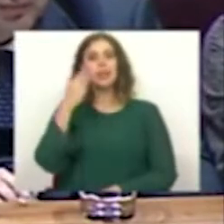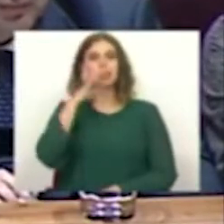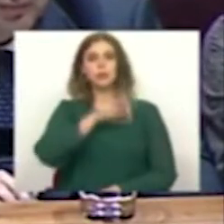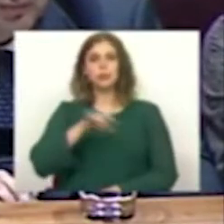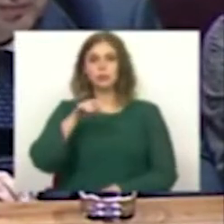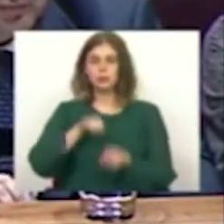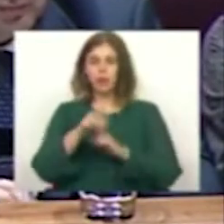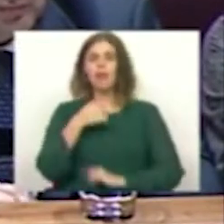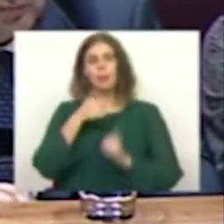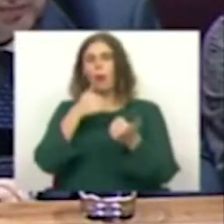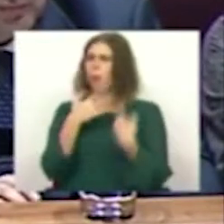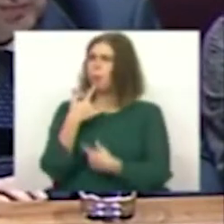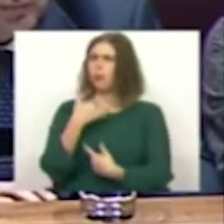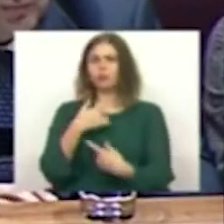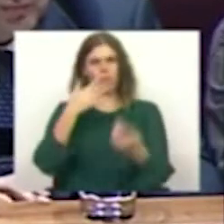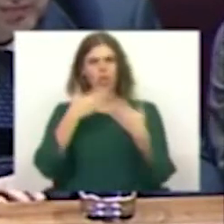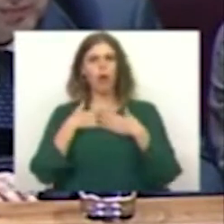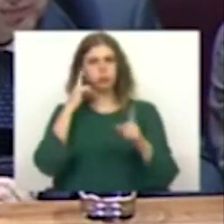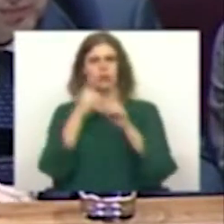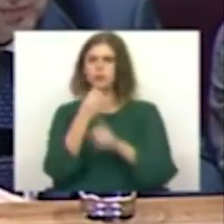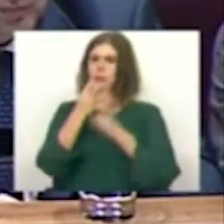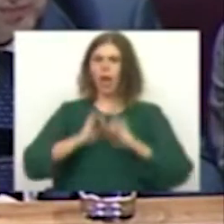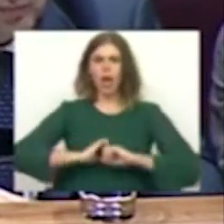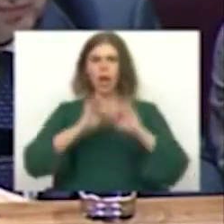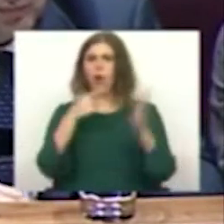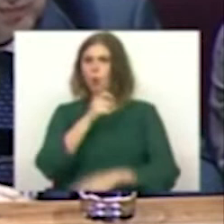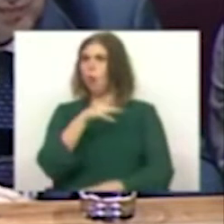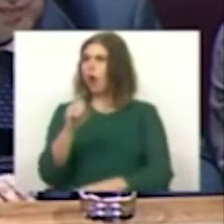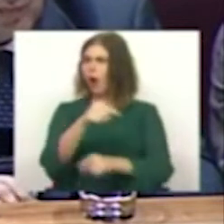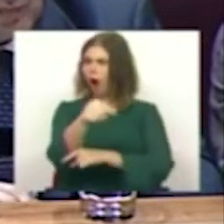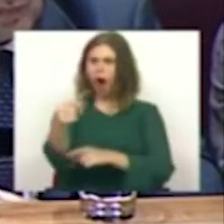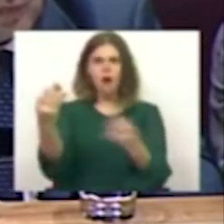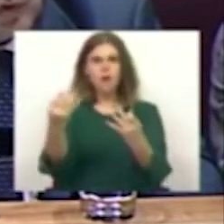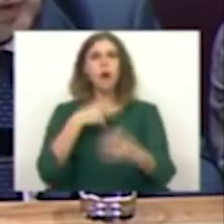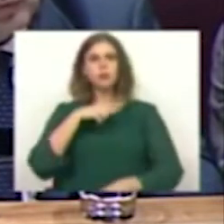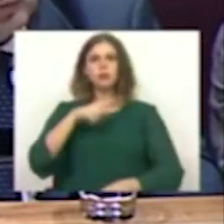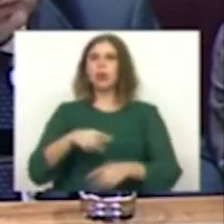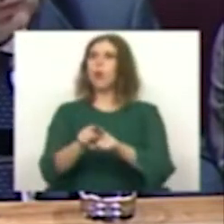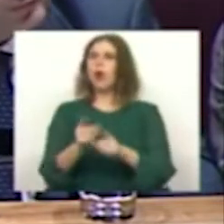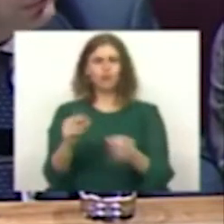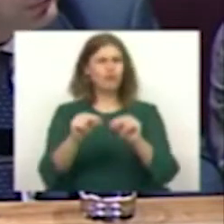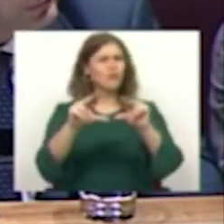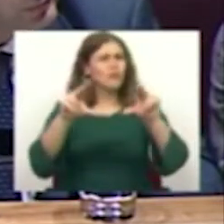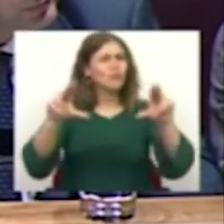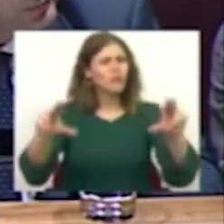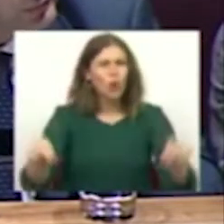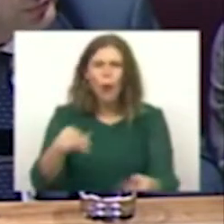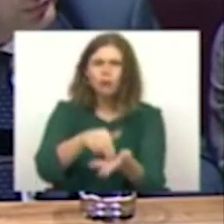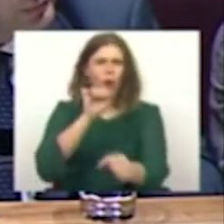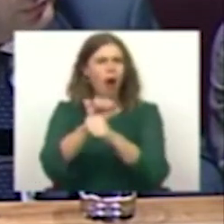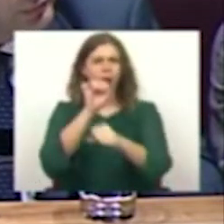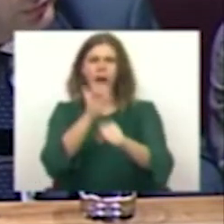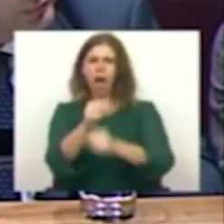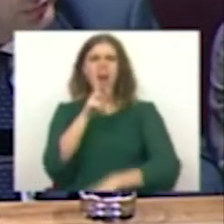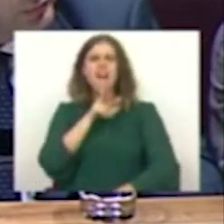Sr. Deputado. Ainda bem que me põe essa questão para poder esclarecer um equívoco imenso que existe. Portugal não esteve nunca em posição de bloqueio